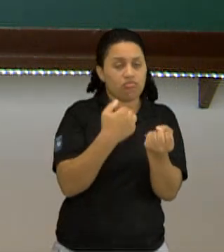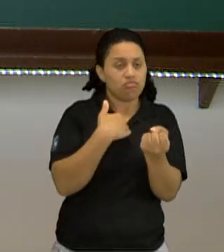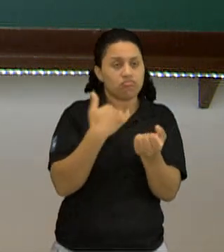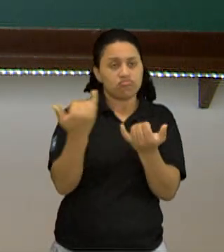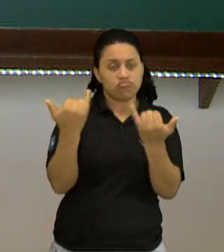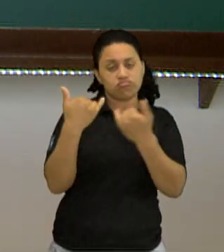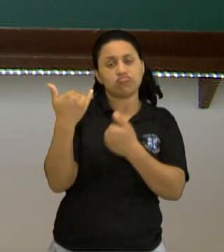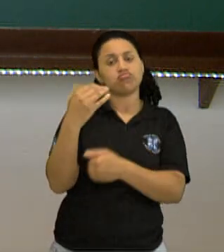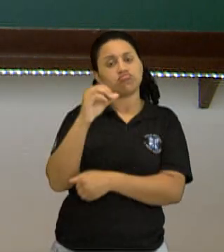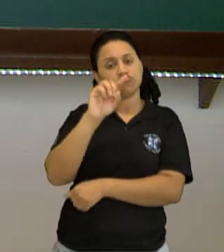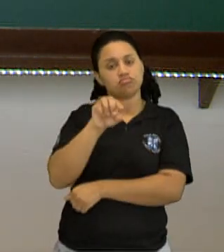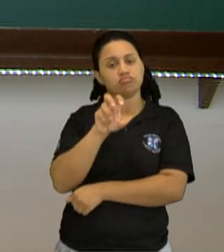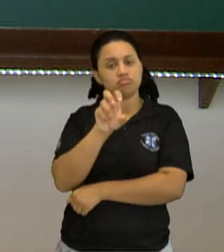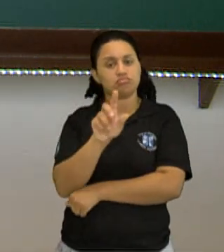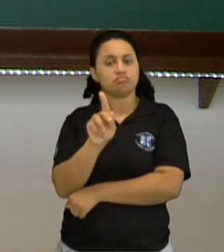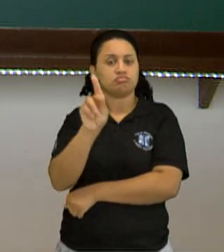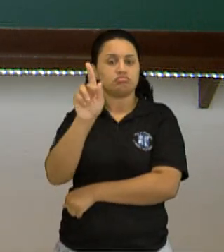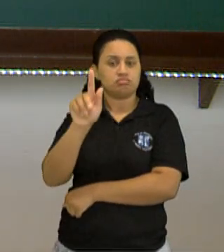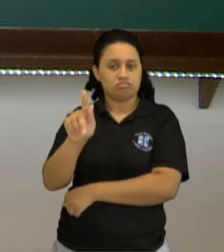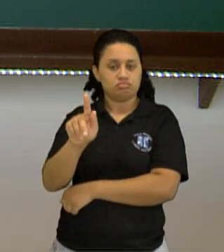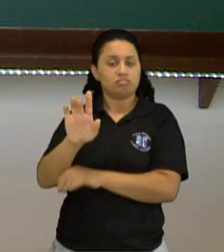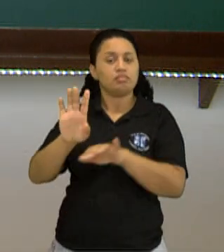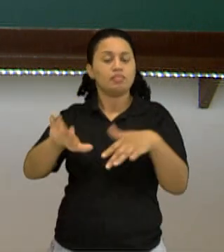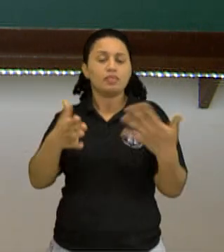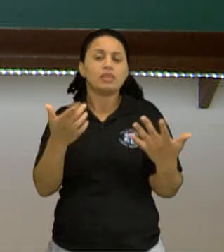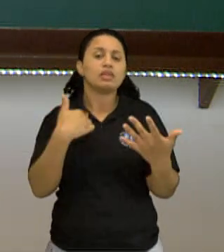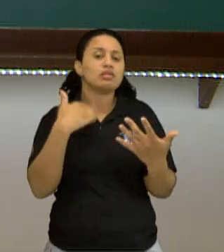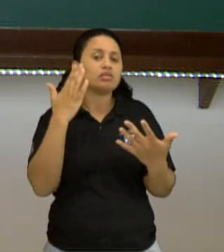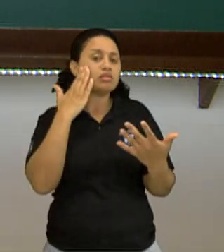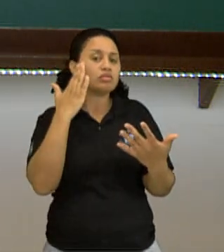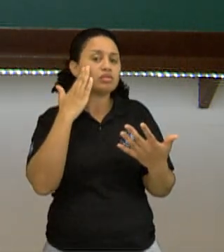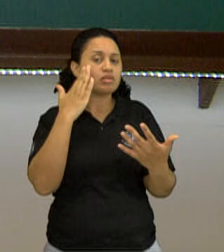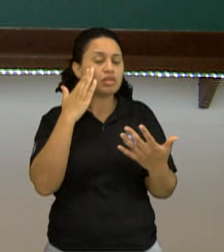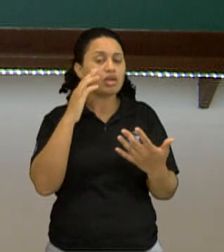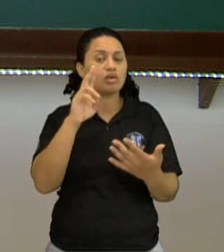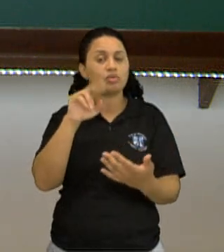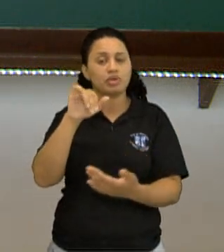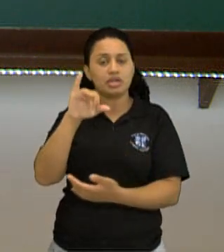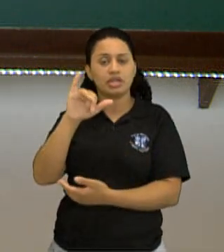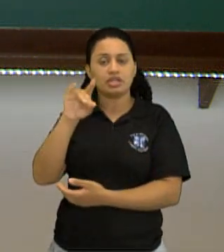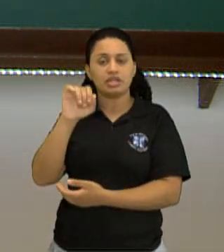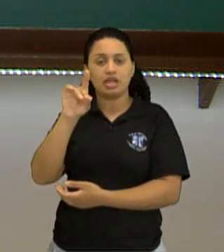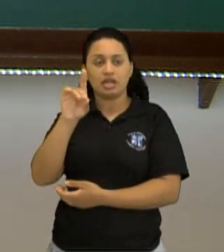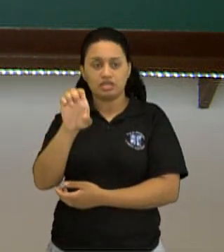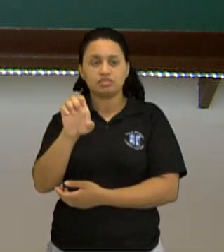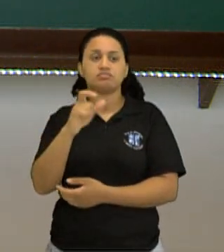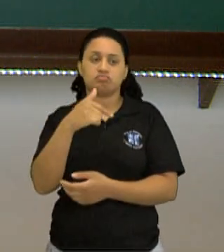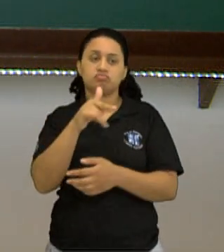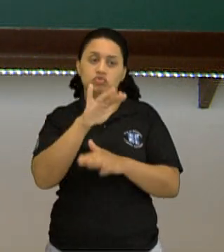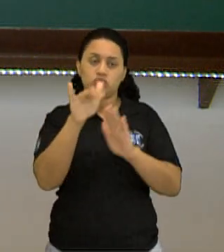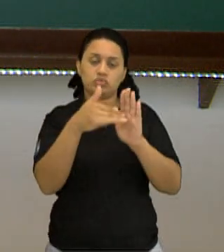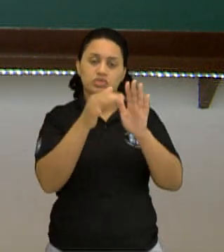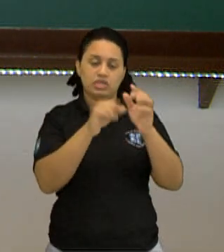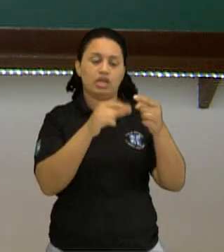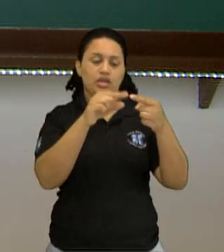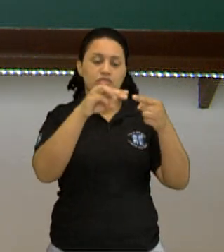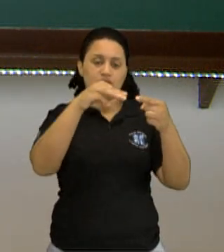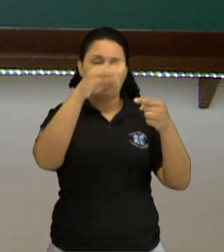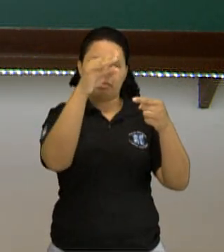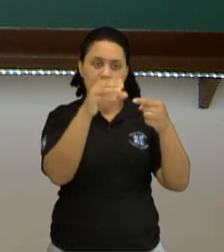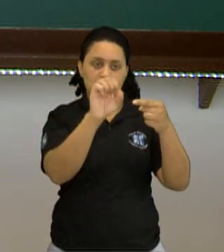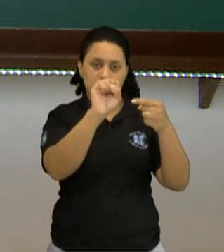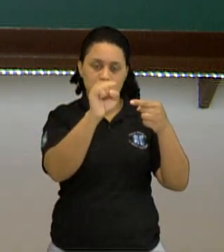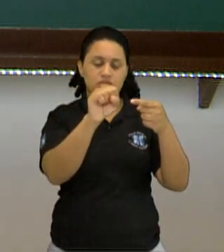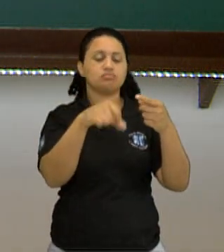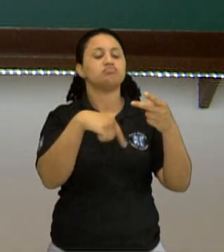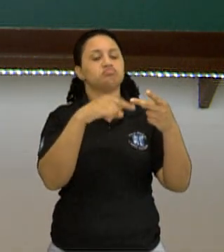que é 0,5 kg. Então, analisando aqui as unidades, eu percebo que aqui está tudo de boa, certo? Está em quilograma e aqui